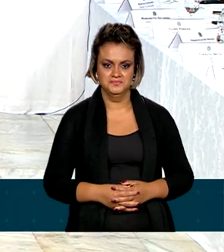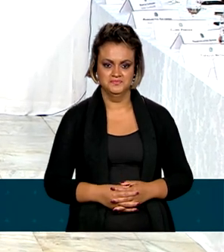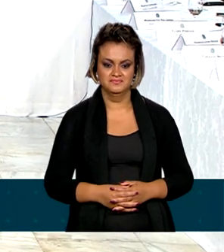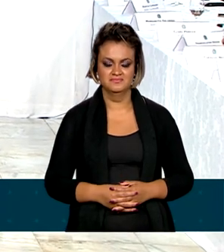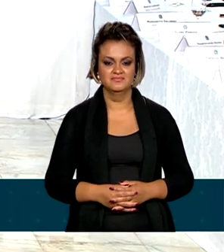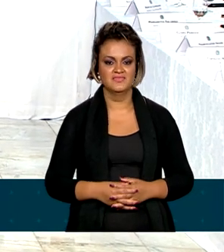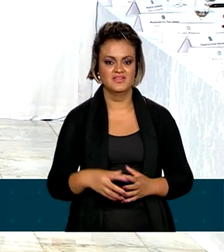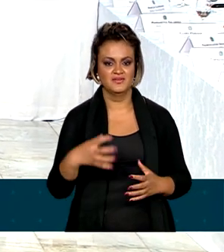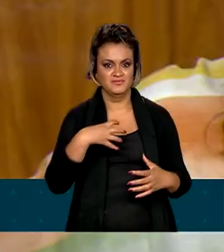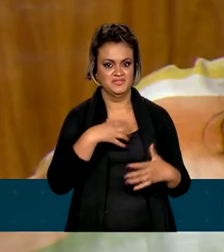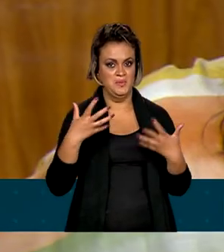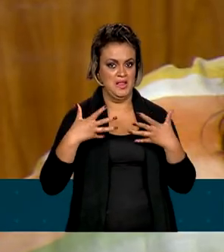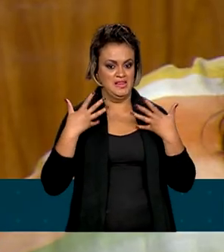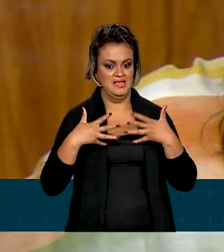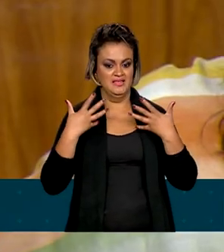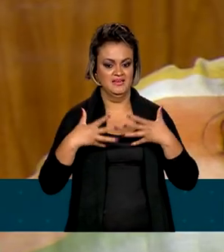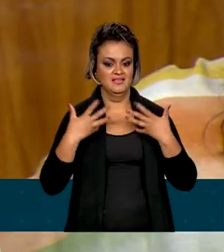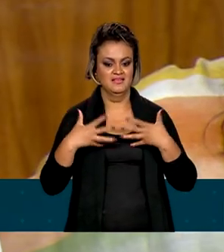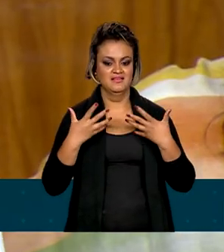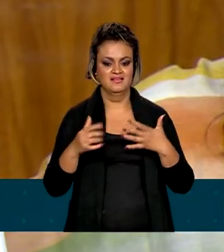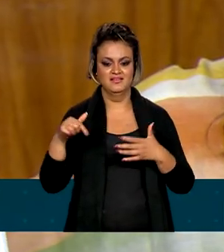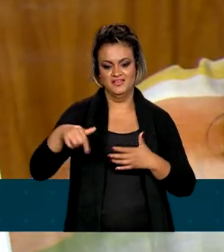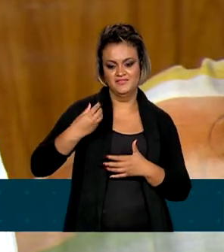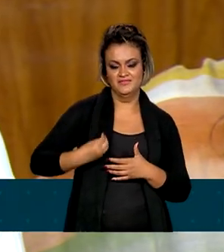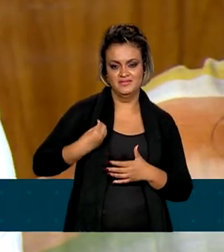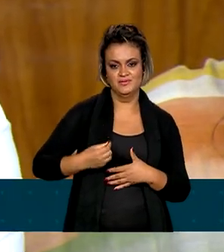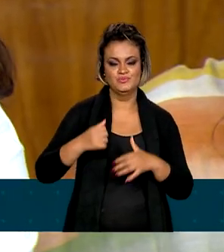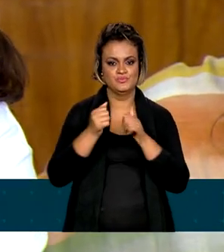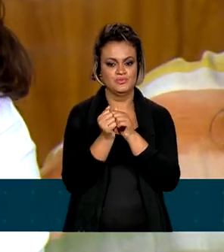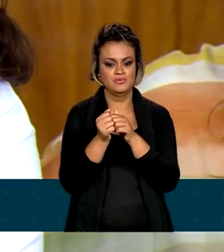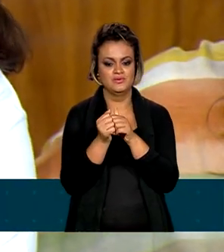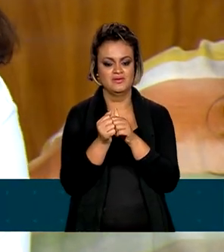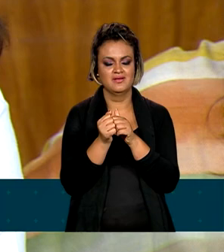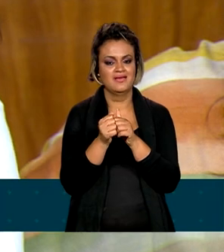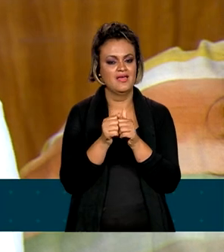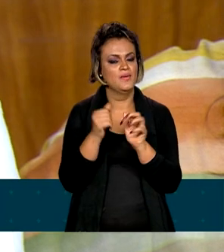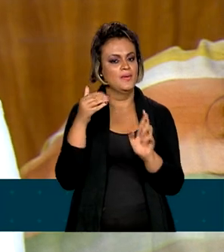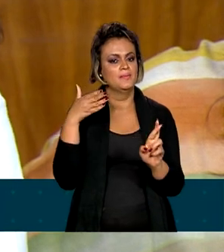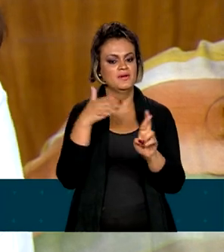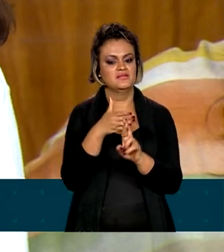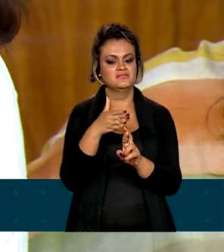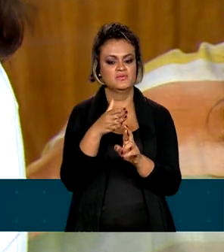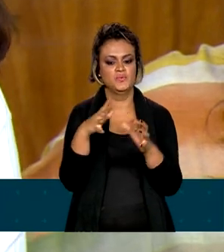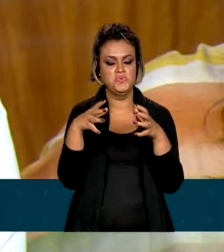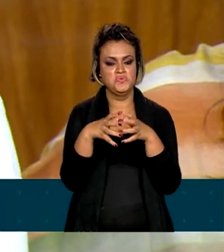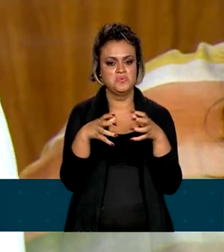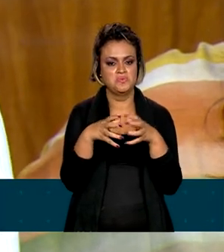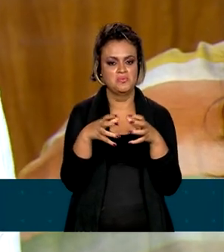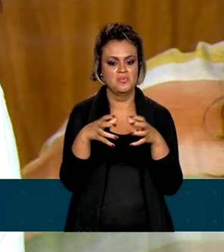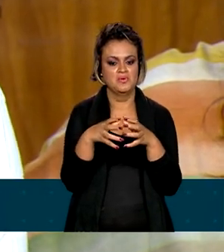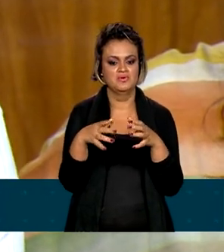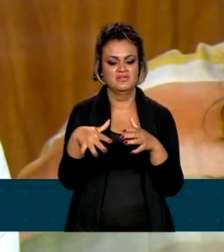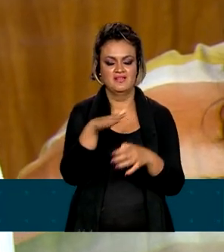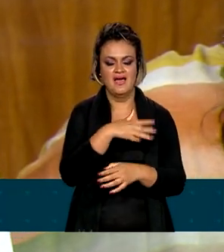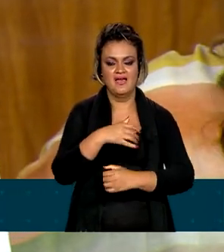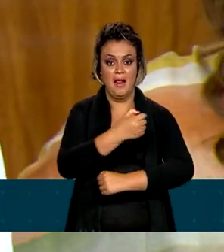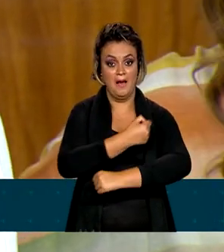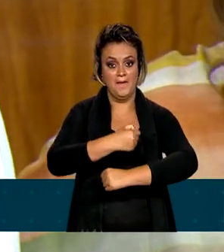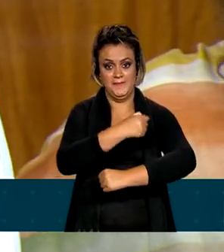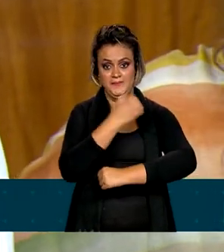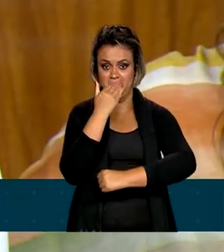É com muita alegria que eu estou aqui representando a categoria das merendeiras,